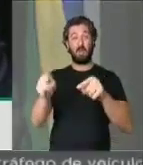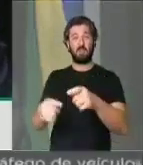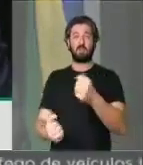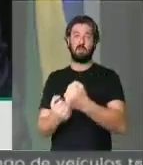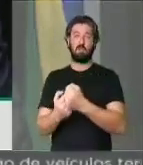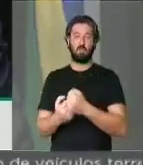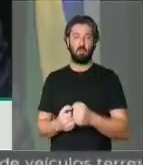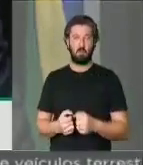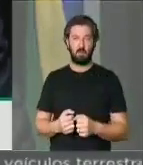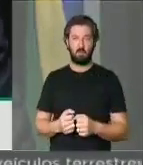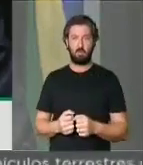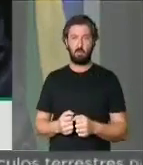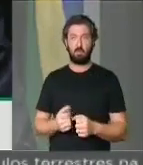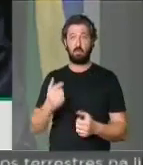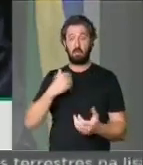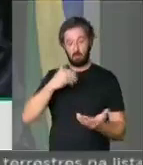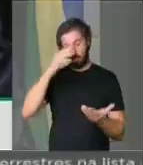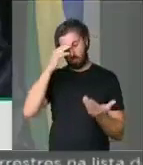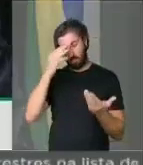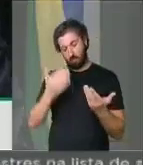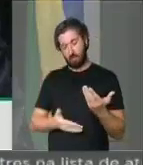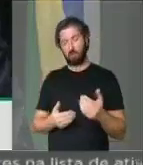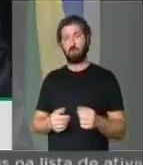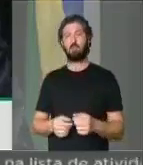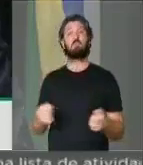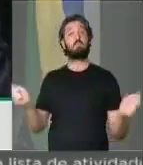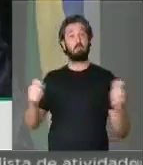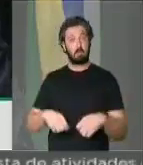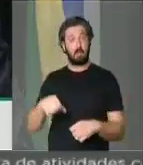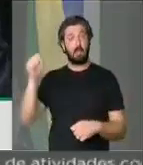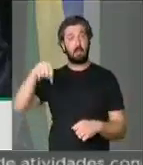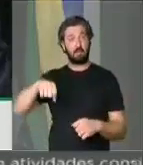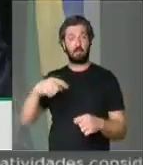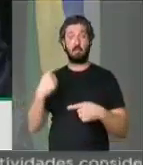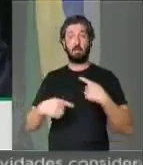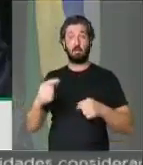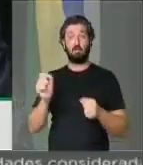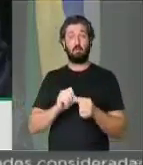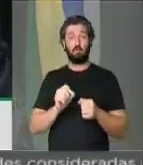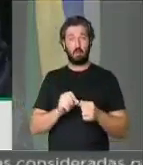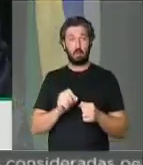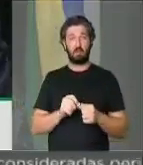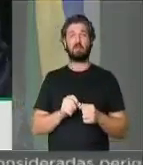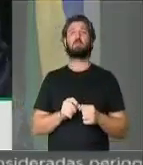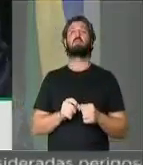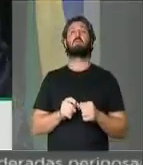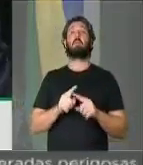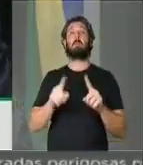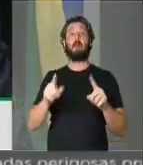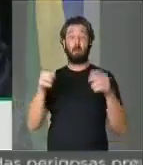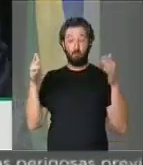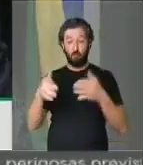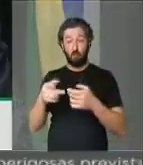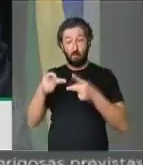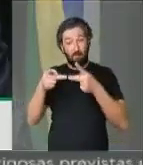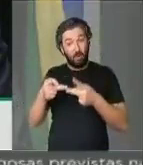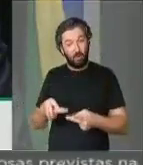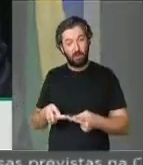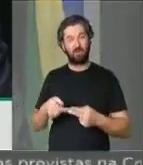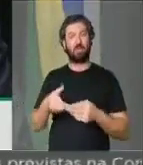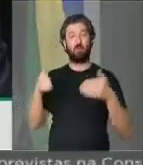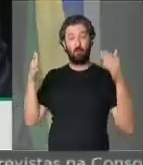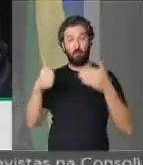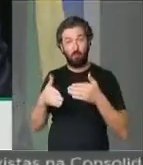apoio. Acredito ser possível, sim, fazermos política em torno de projetos, em torno de